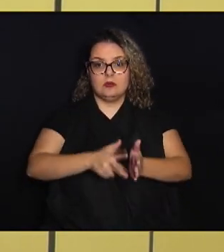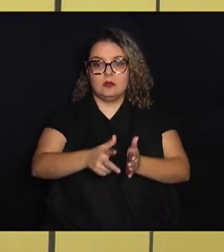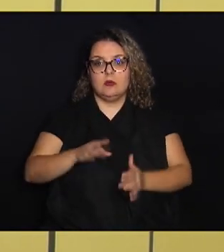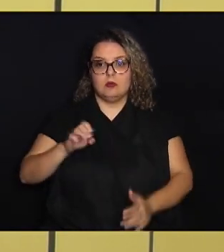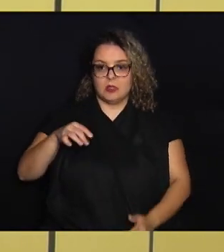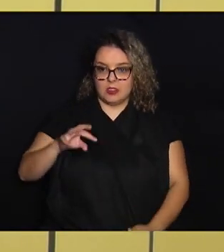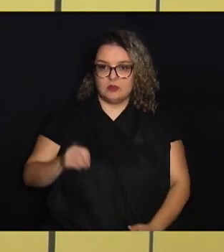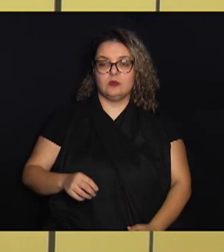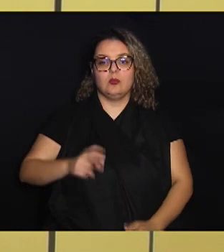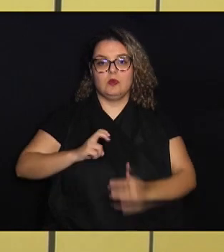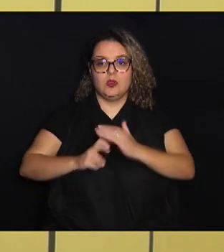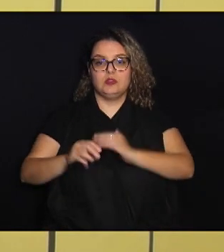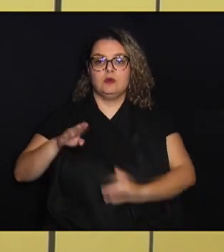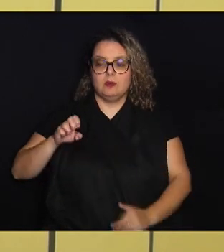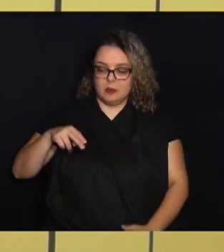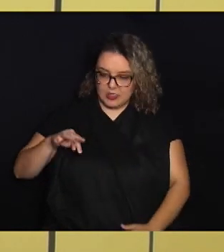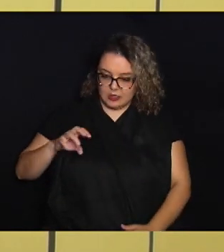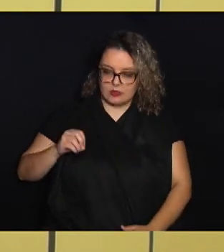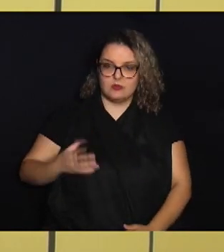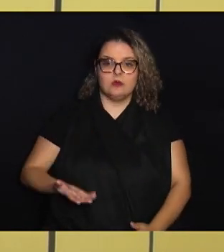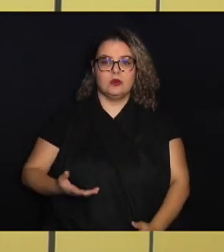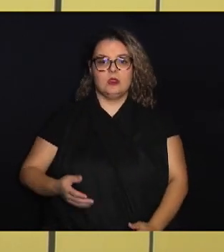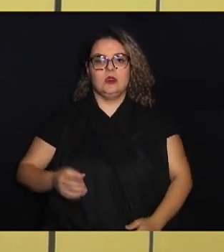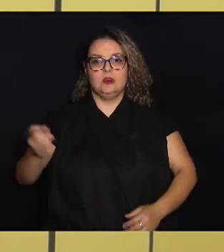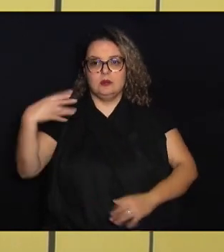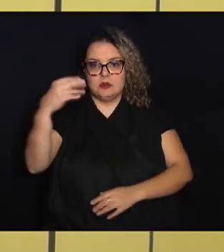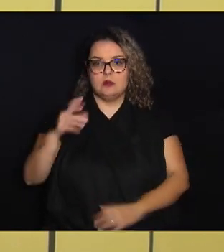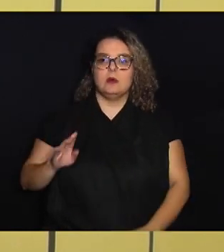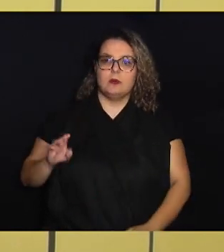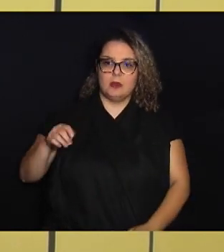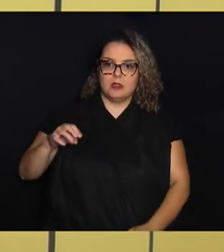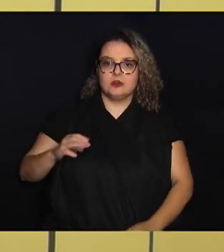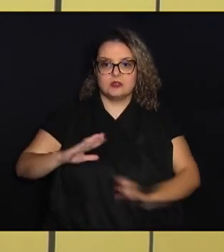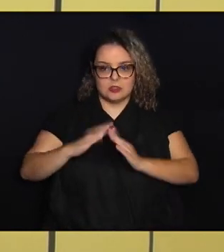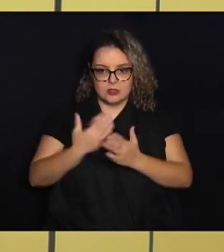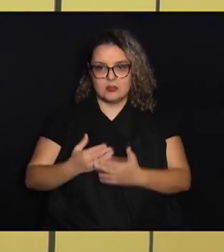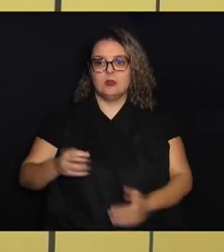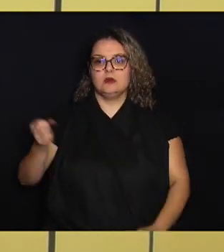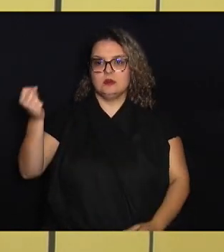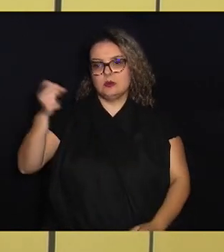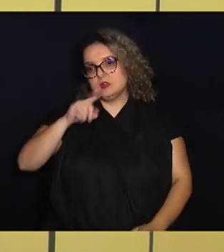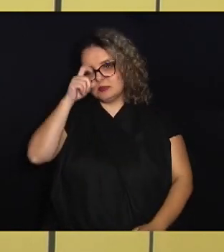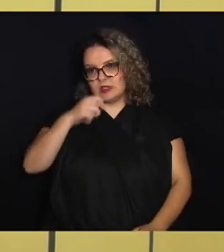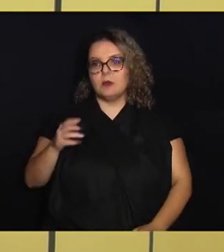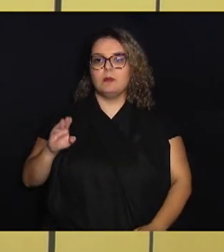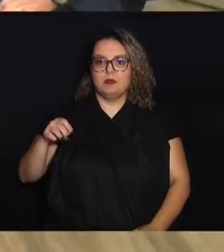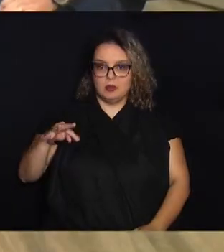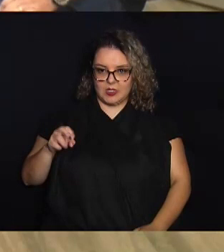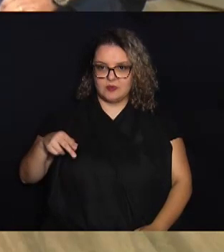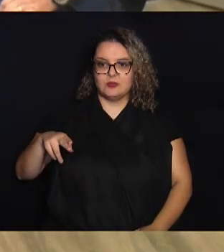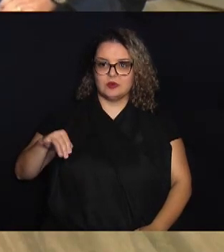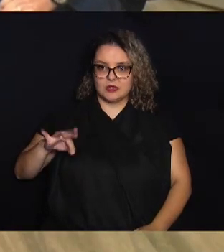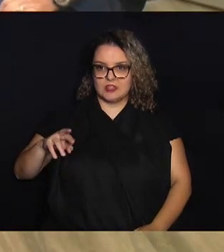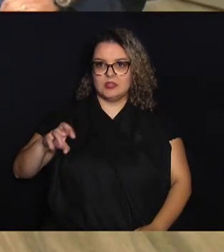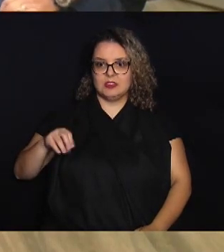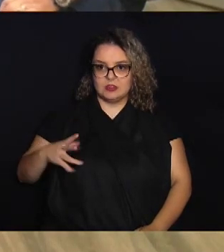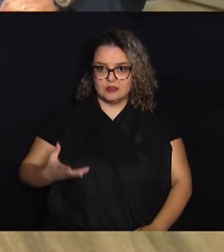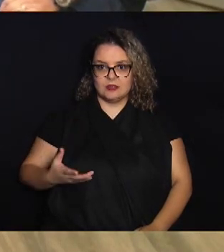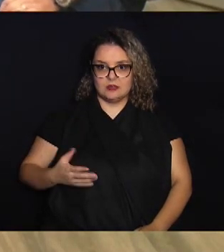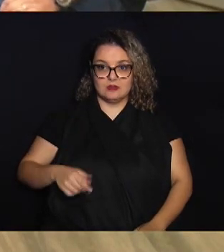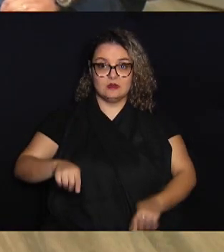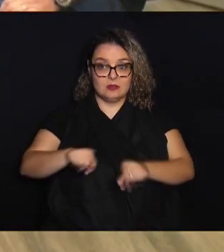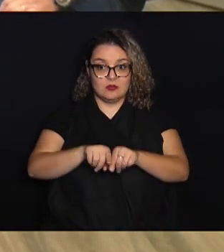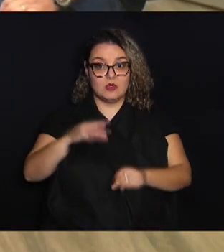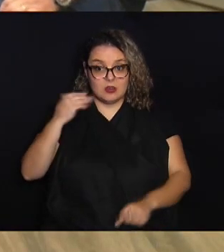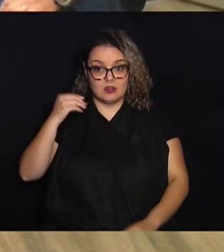é o bonde, é o Bento Quirino, a iluminação pública, o Bento Quirino, a escola, o Bento Quirino, o hospital, o Bento Quirino. Puxa, também super conhecido o